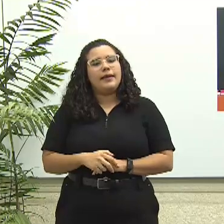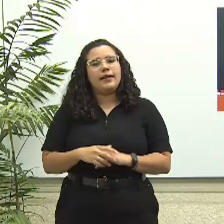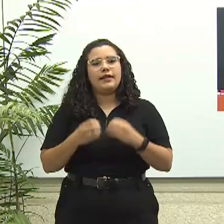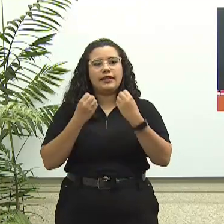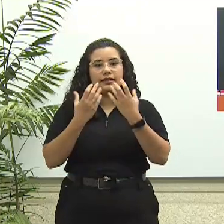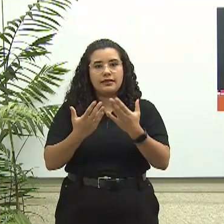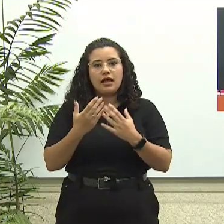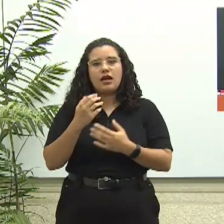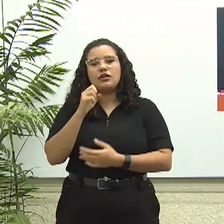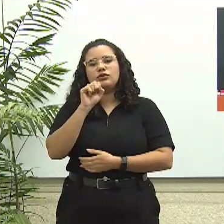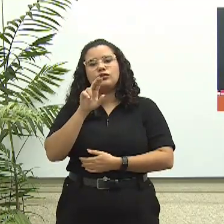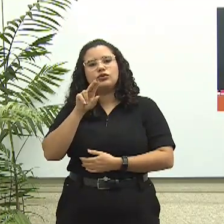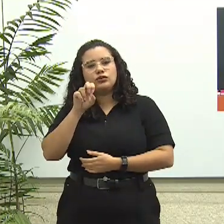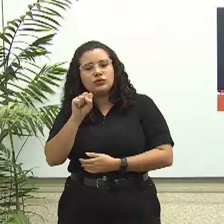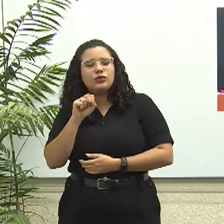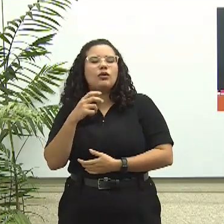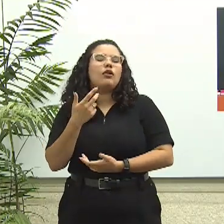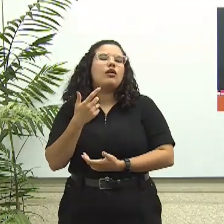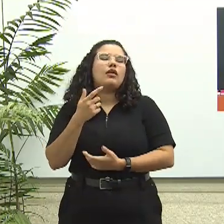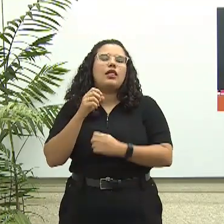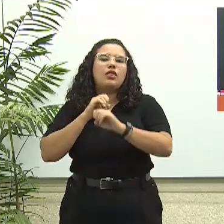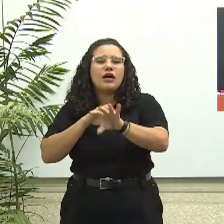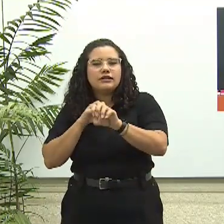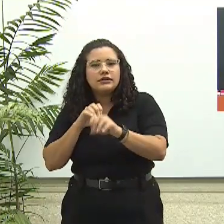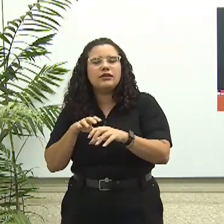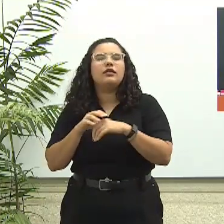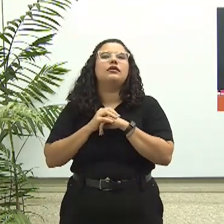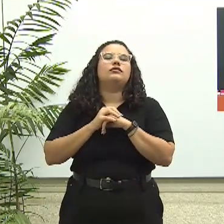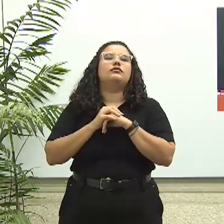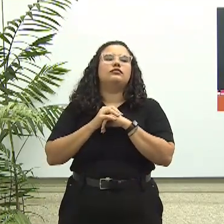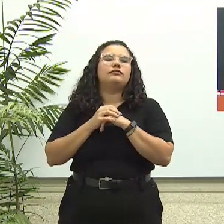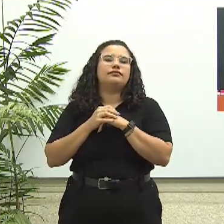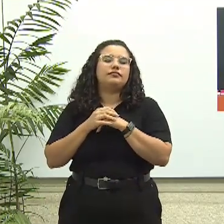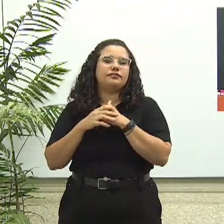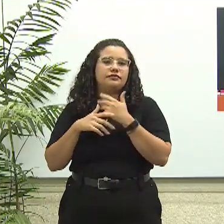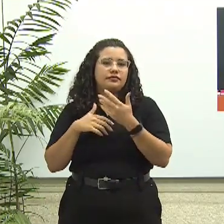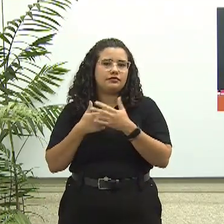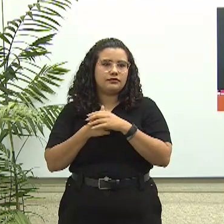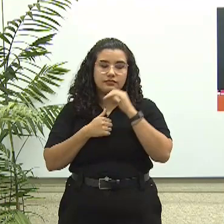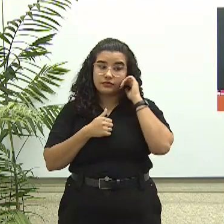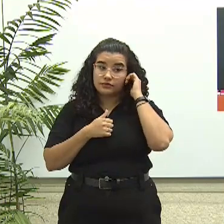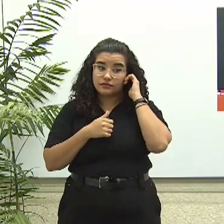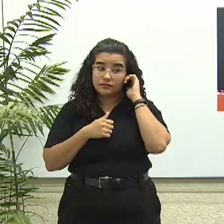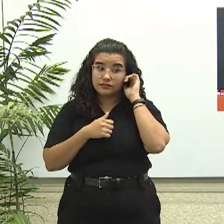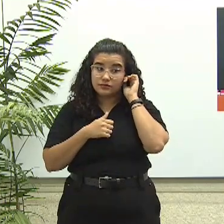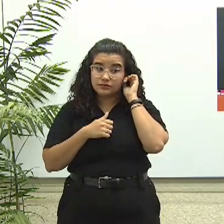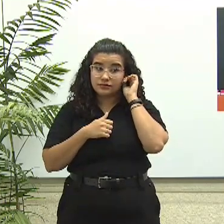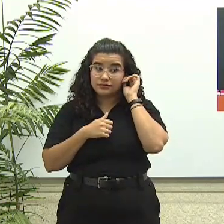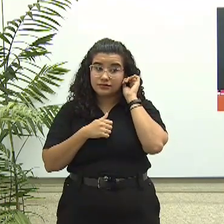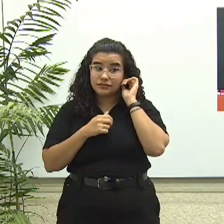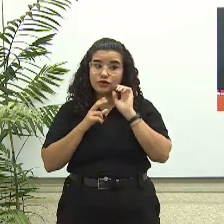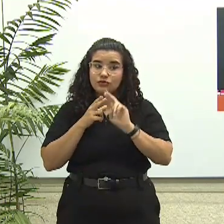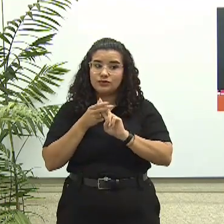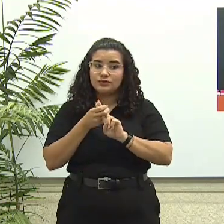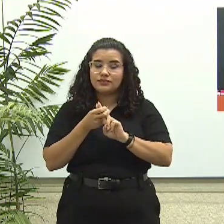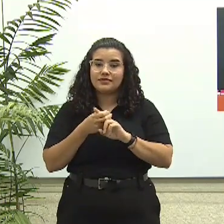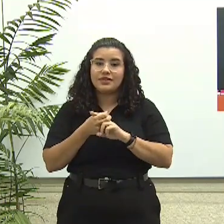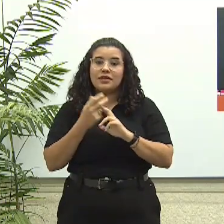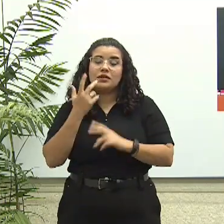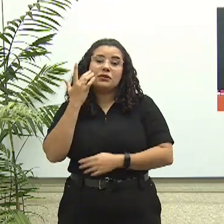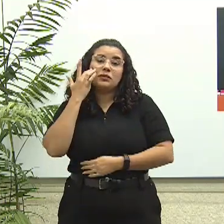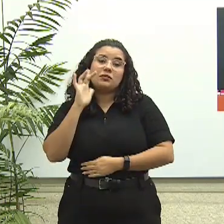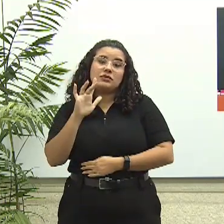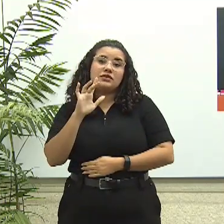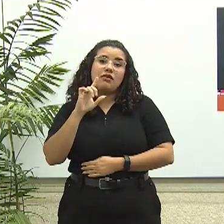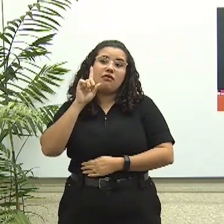SUS dado de educação dados e e é é chega a ser inocente burrice Ou